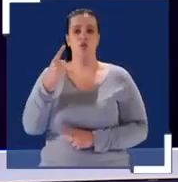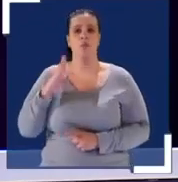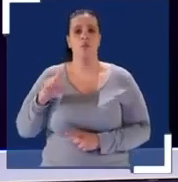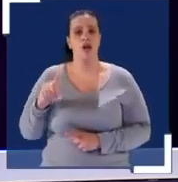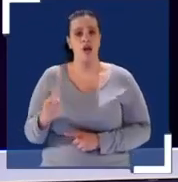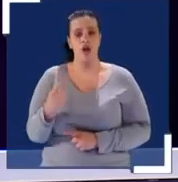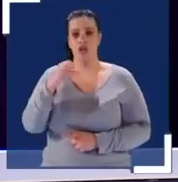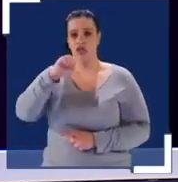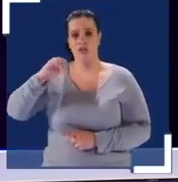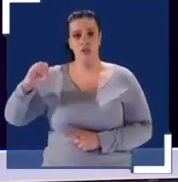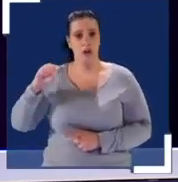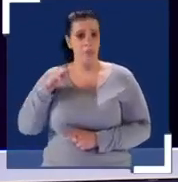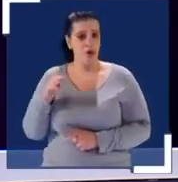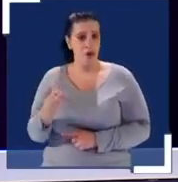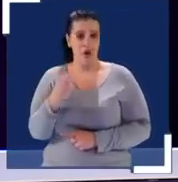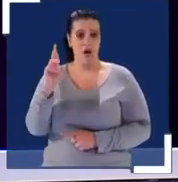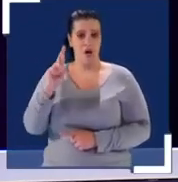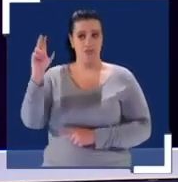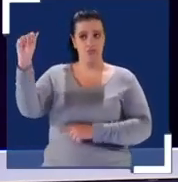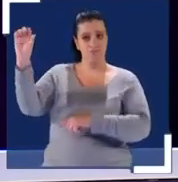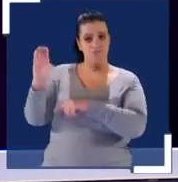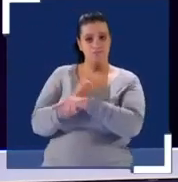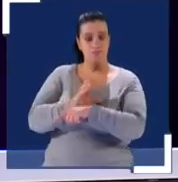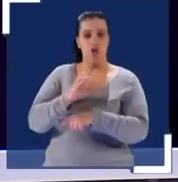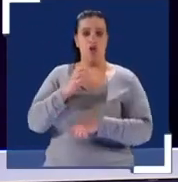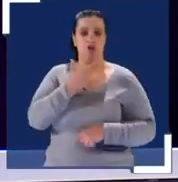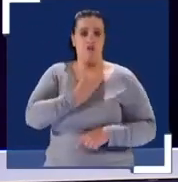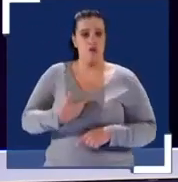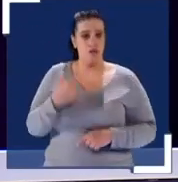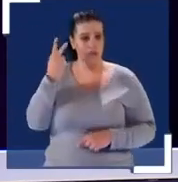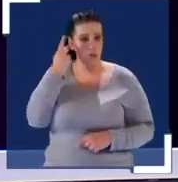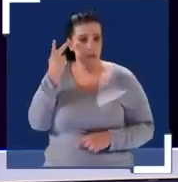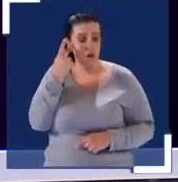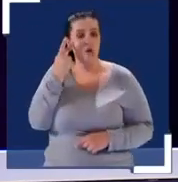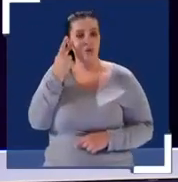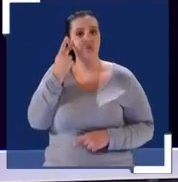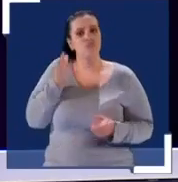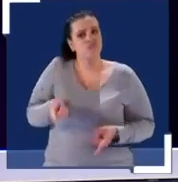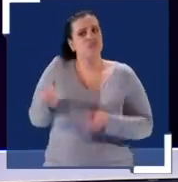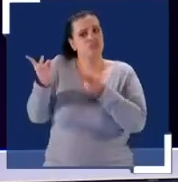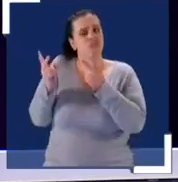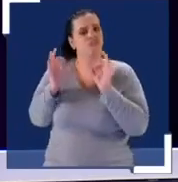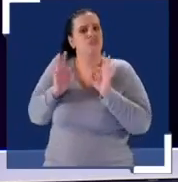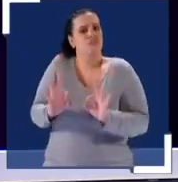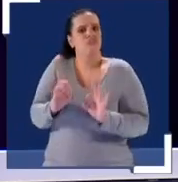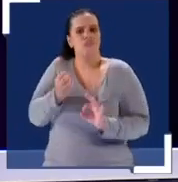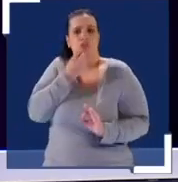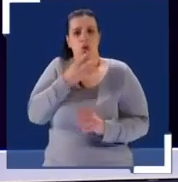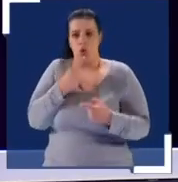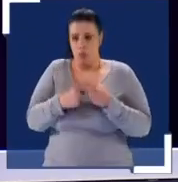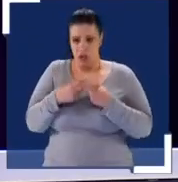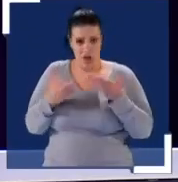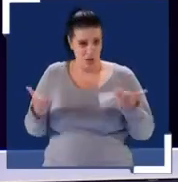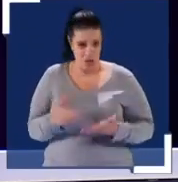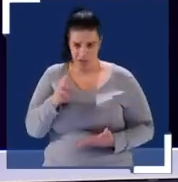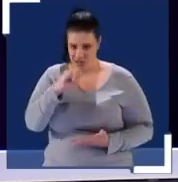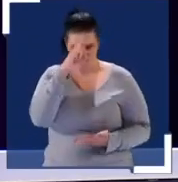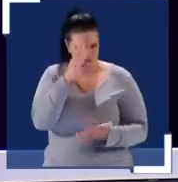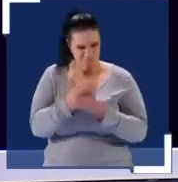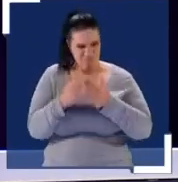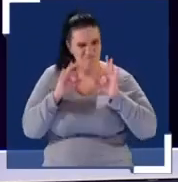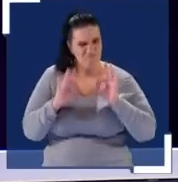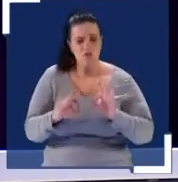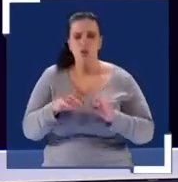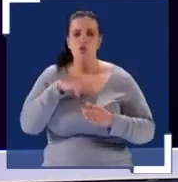R$1,9 bilhão de reais entraram nos cofres do Estado, na venda, numa construção bem feita, Porque se você hoje não tiver convicção, você